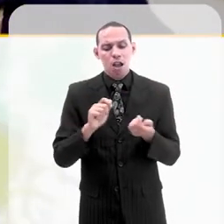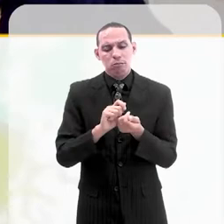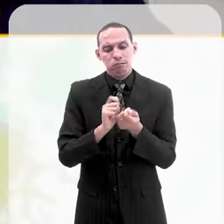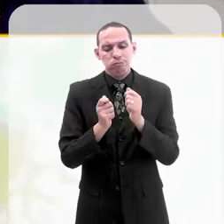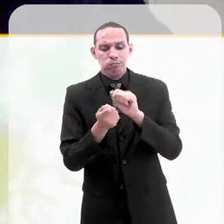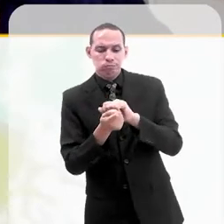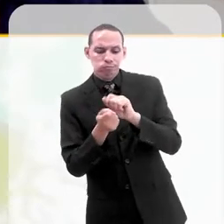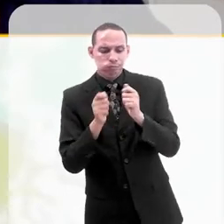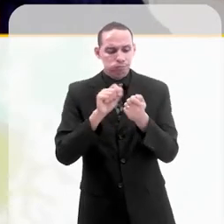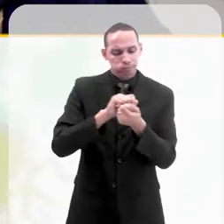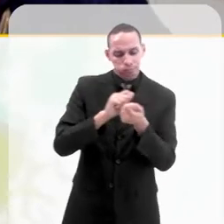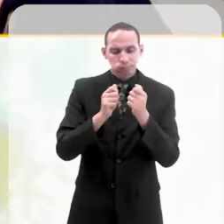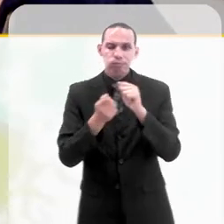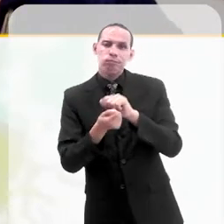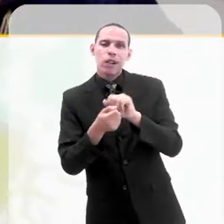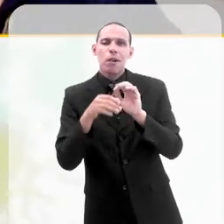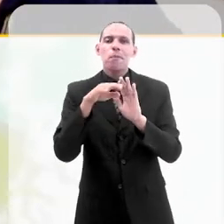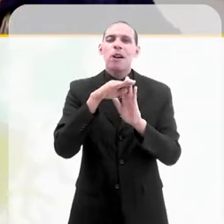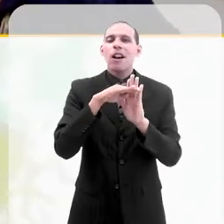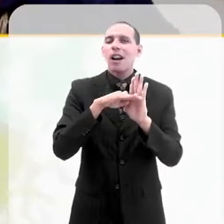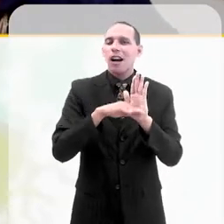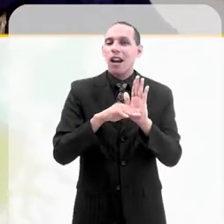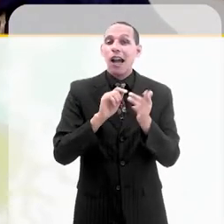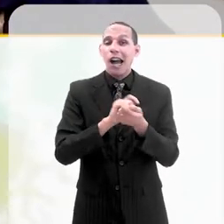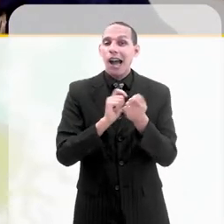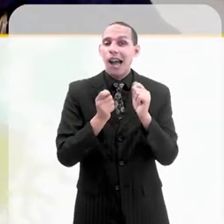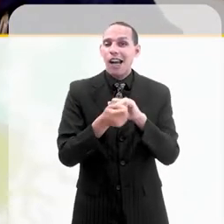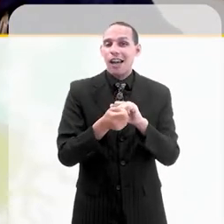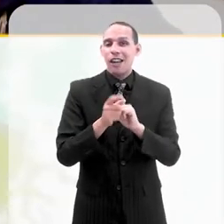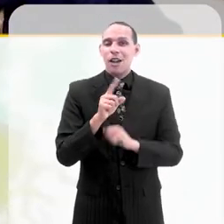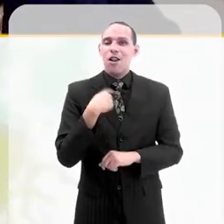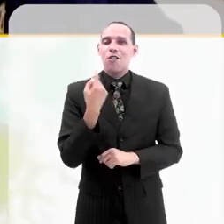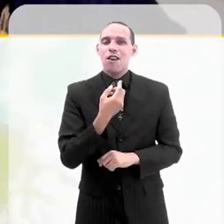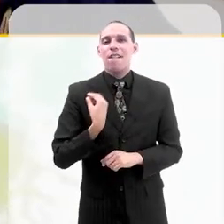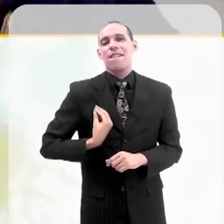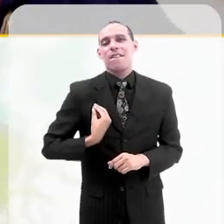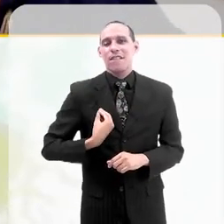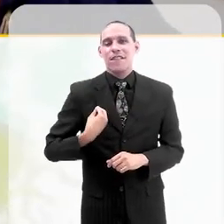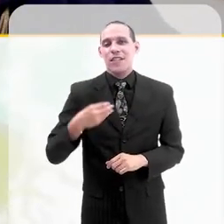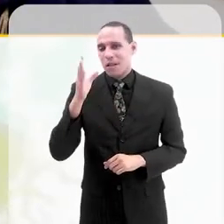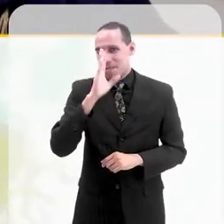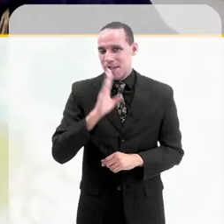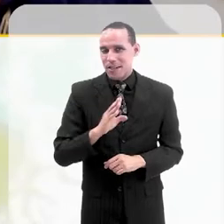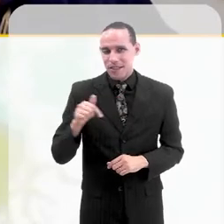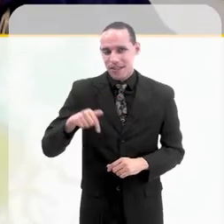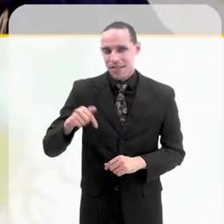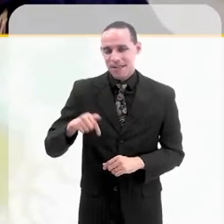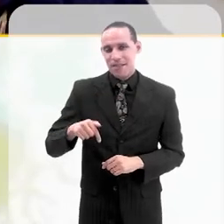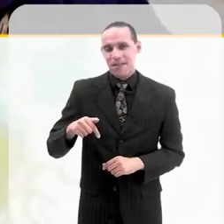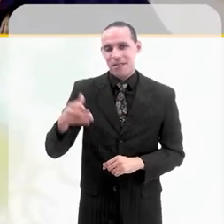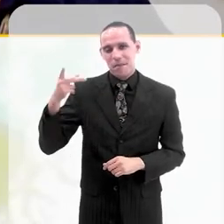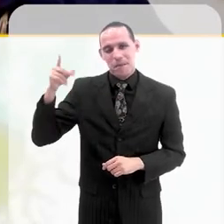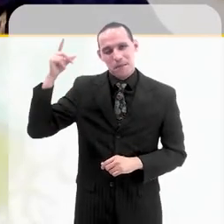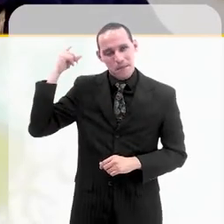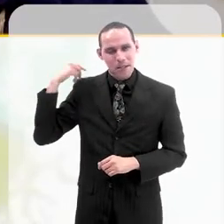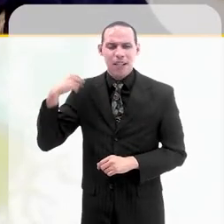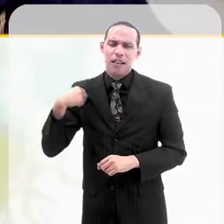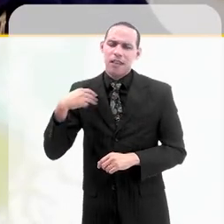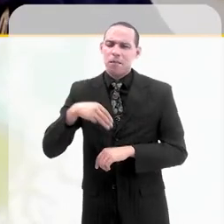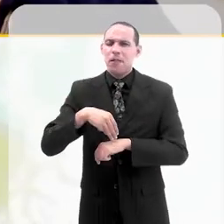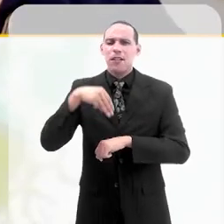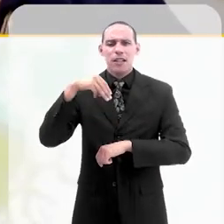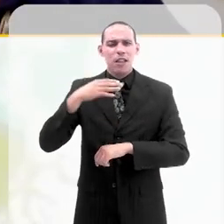desse programa para as condições que a gente tinha no Brasil na época. Isso, eu defendi meu mestrado. Naquela época a gente podia